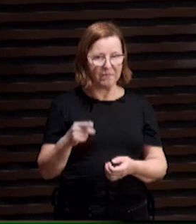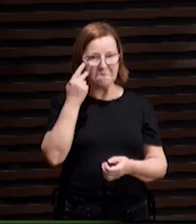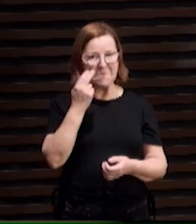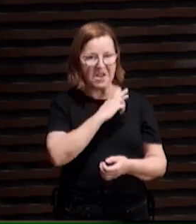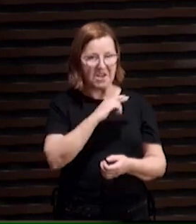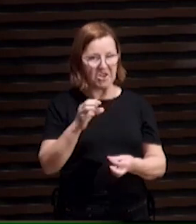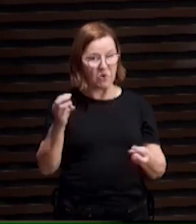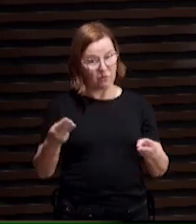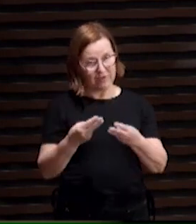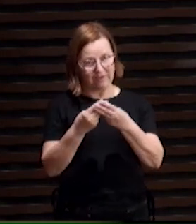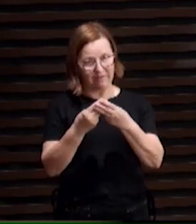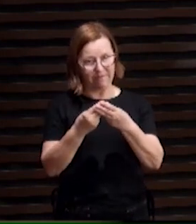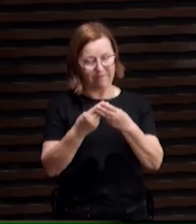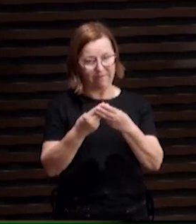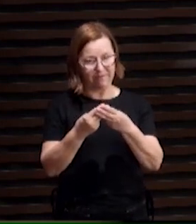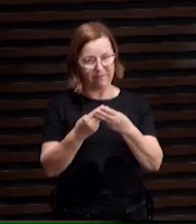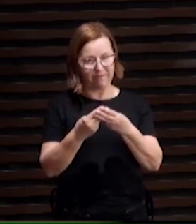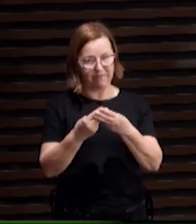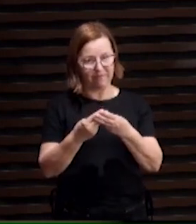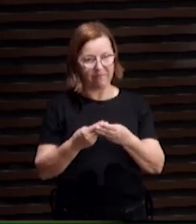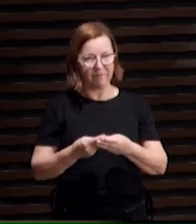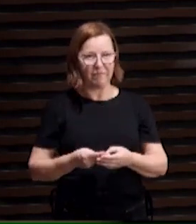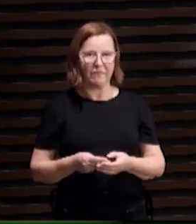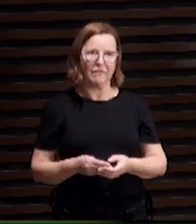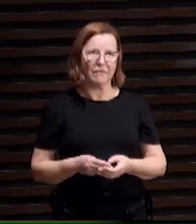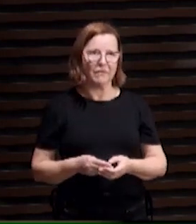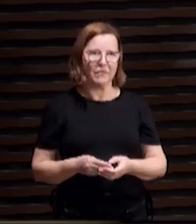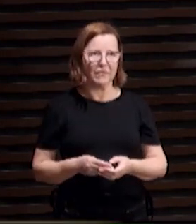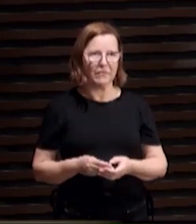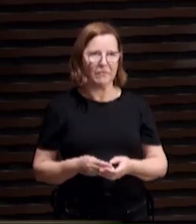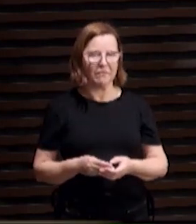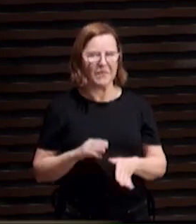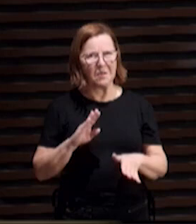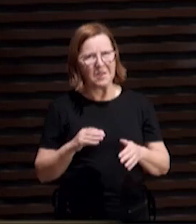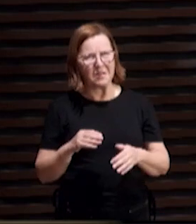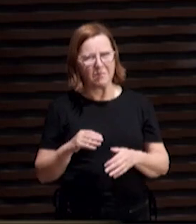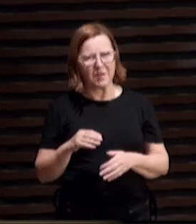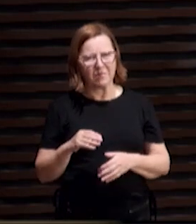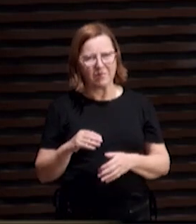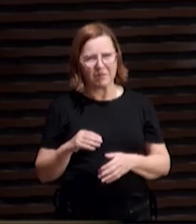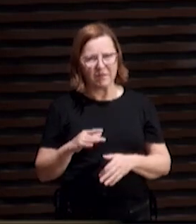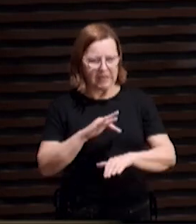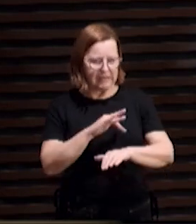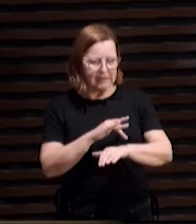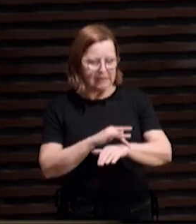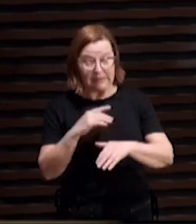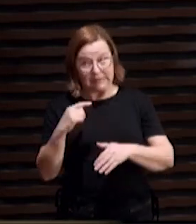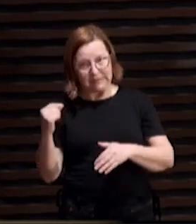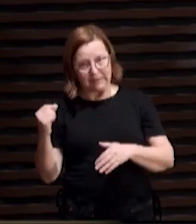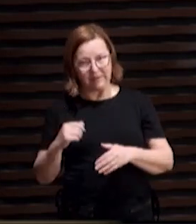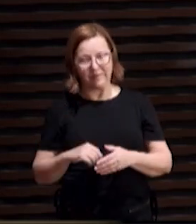estavam saindo como que de fininho, como aconteceu conosco